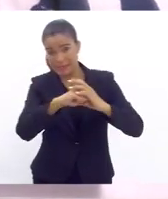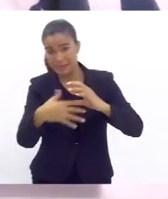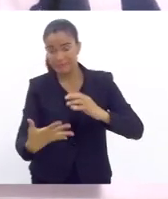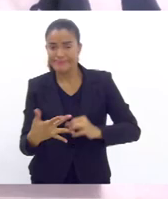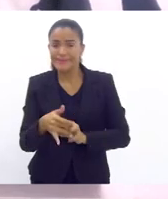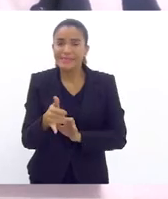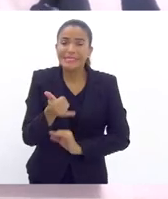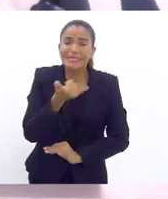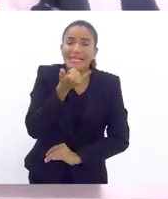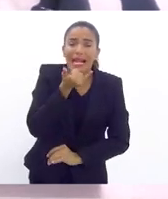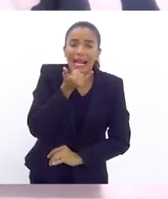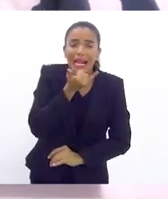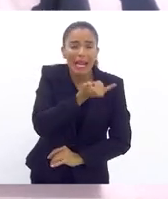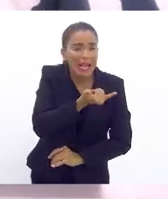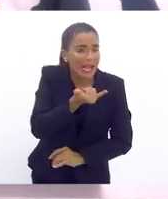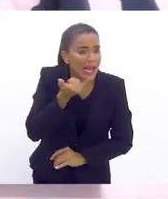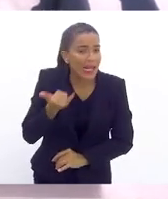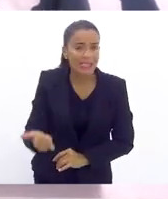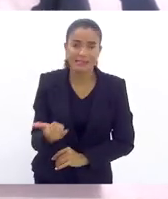acontecido